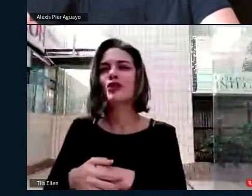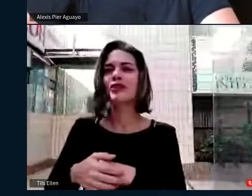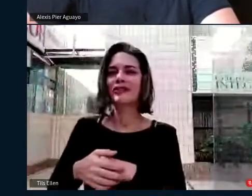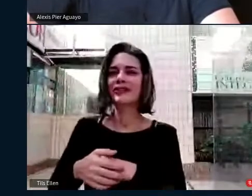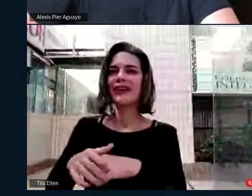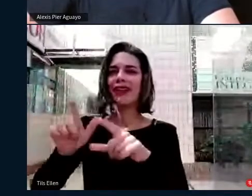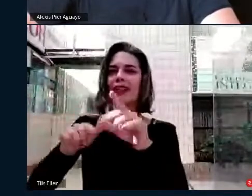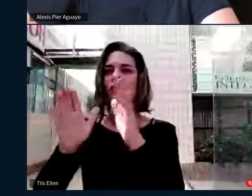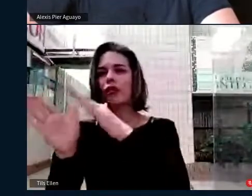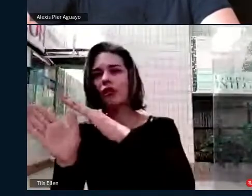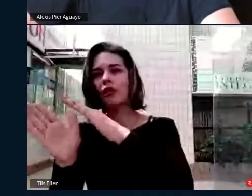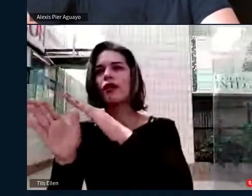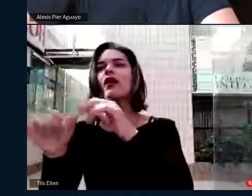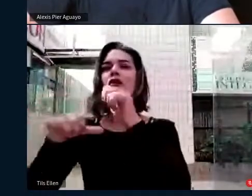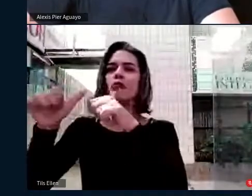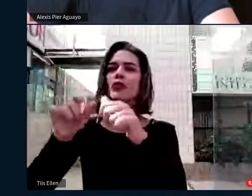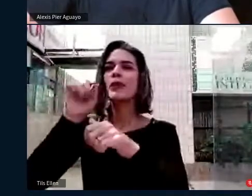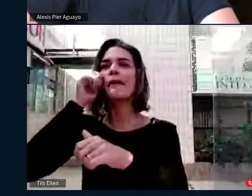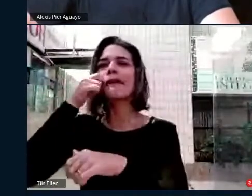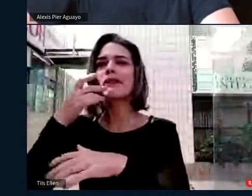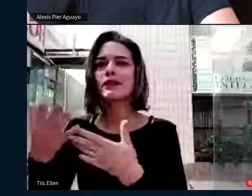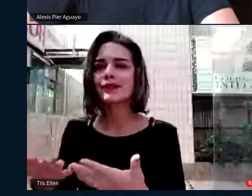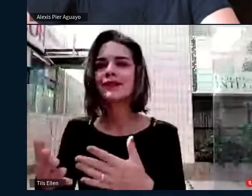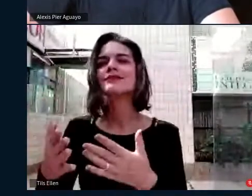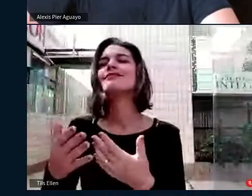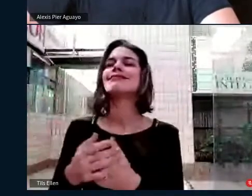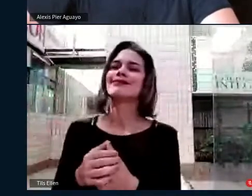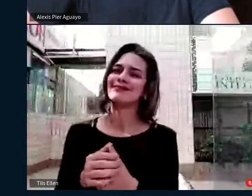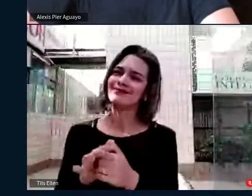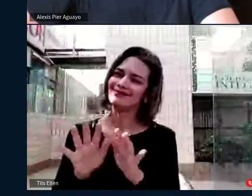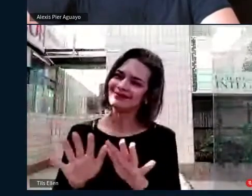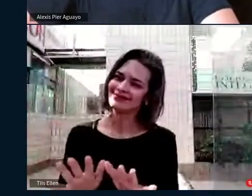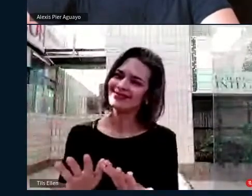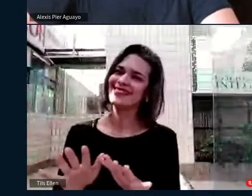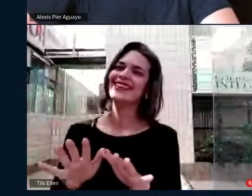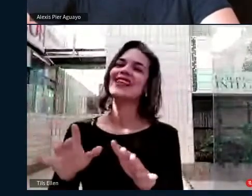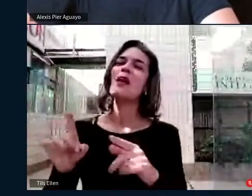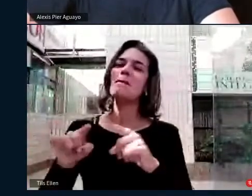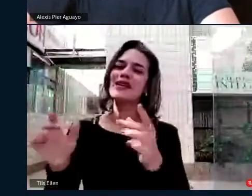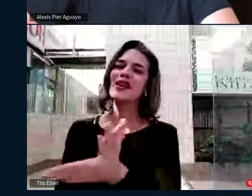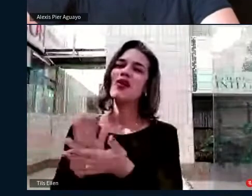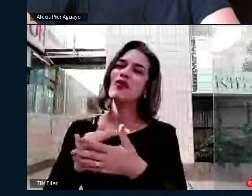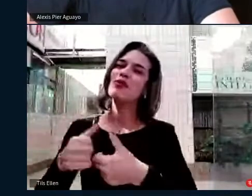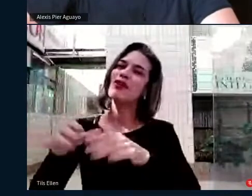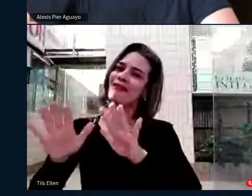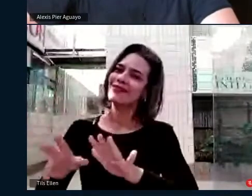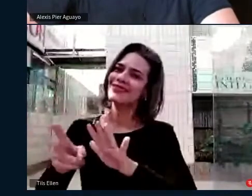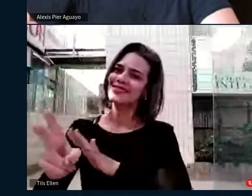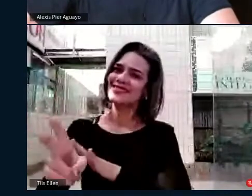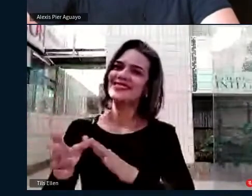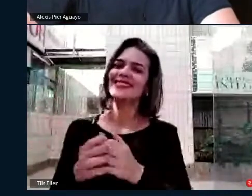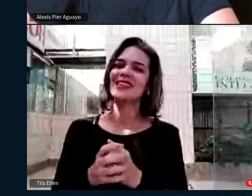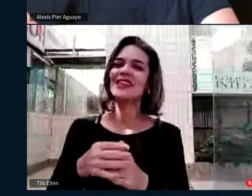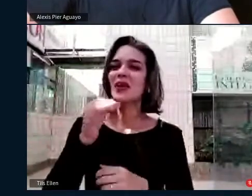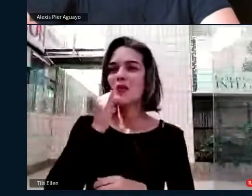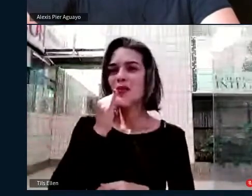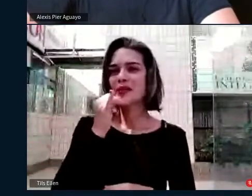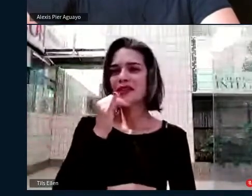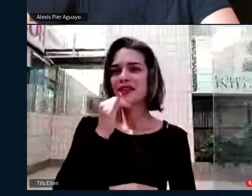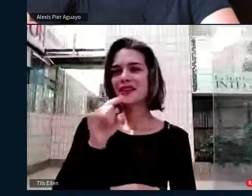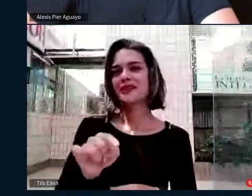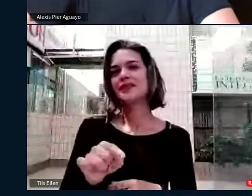era... Então, é assim mesmo. Mas tem algumas coisas que ficam. Então, eu acho que citação de